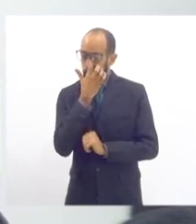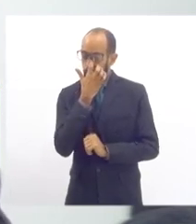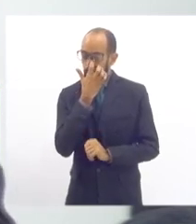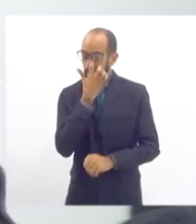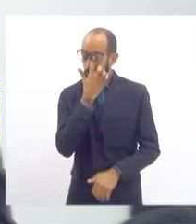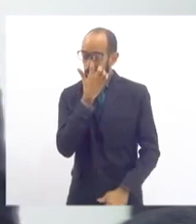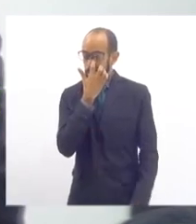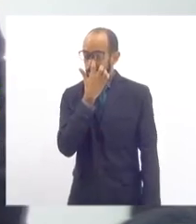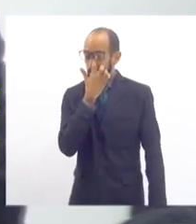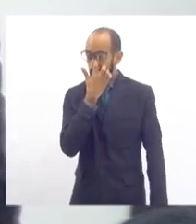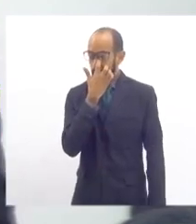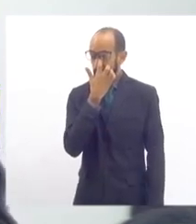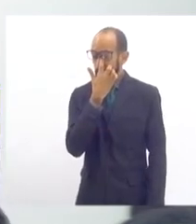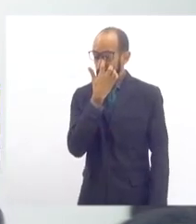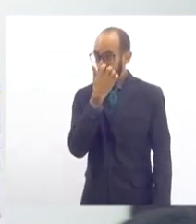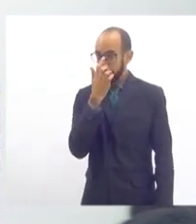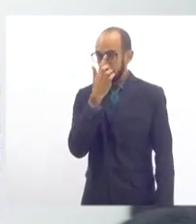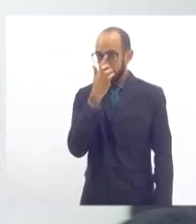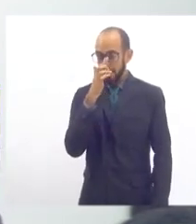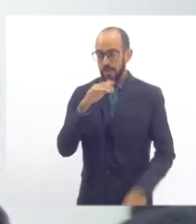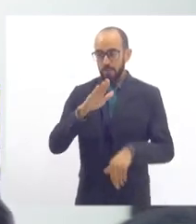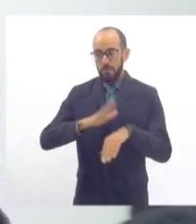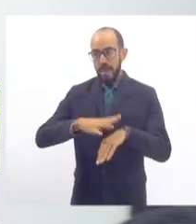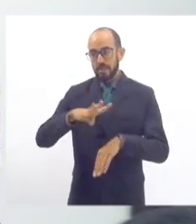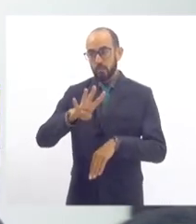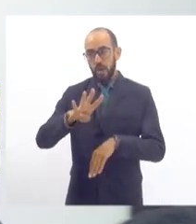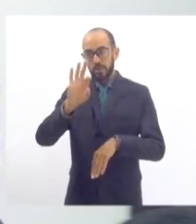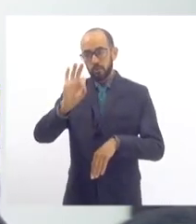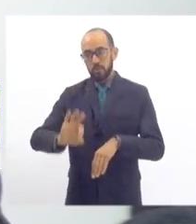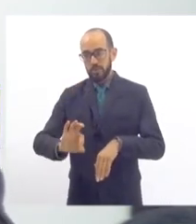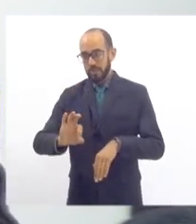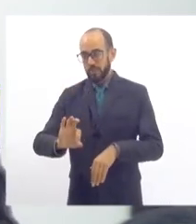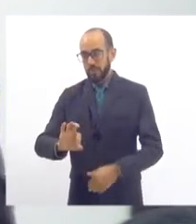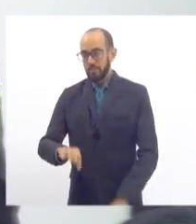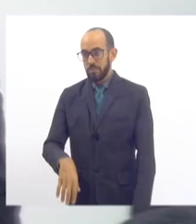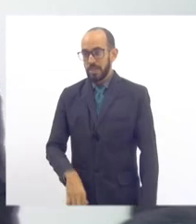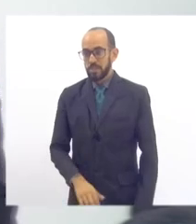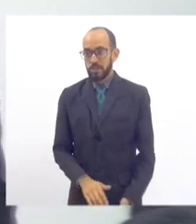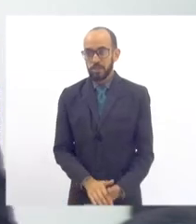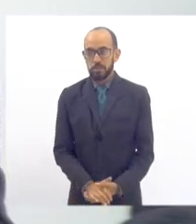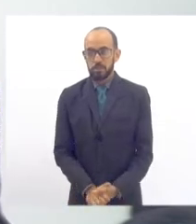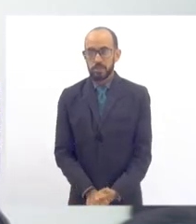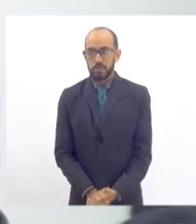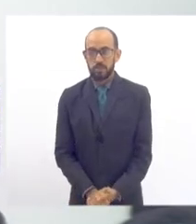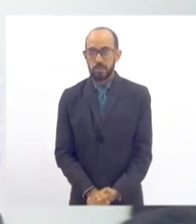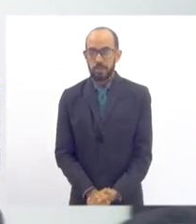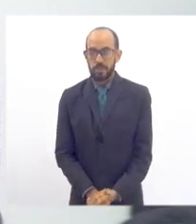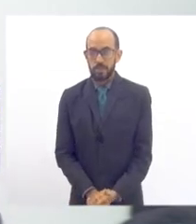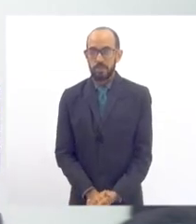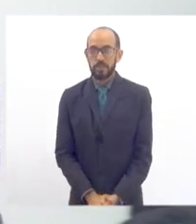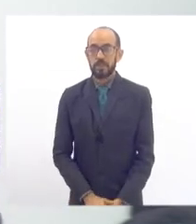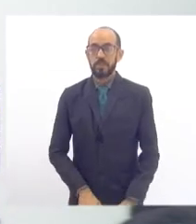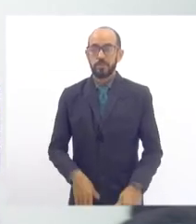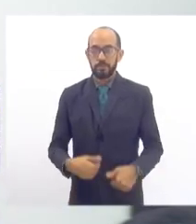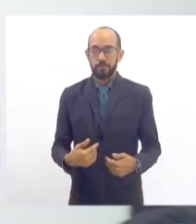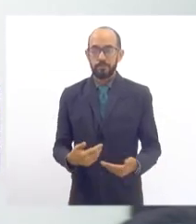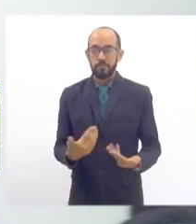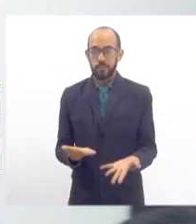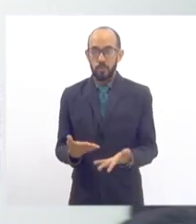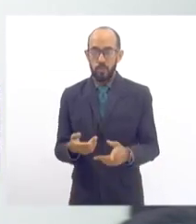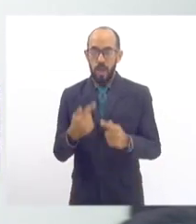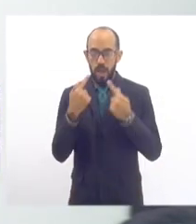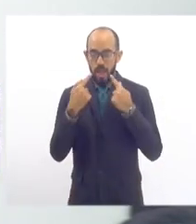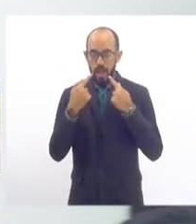disso, além do IPCA, são 4% a mais de juros. E o questionamento que nós estamos fazendo por dentro da CPI, que